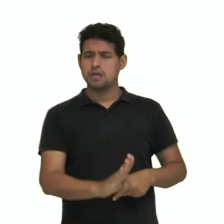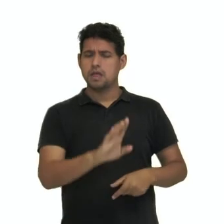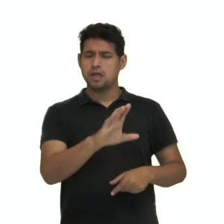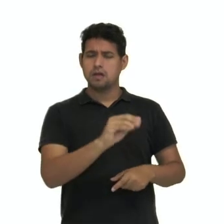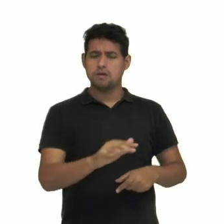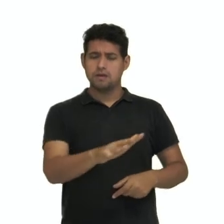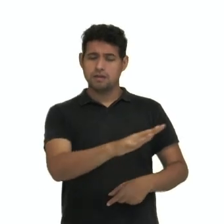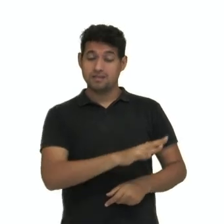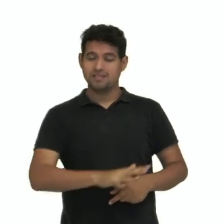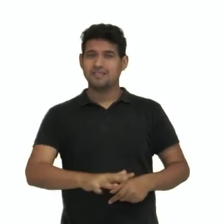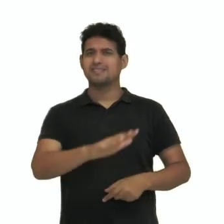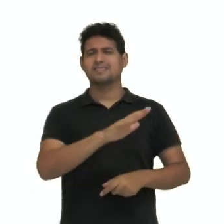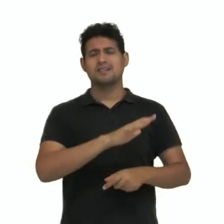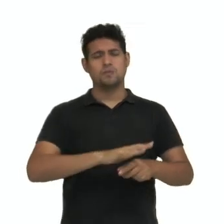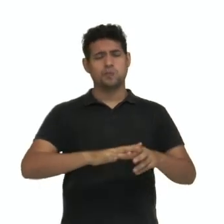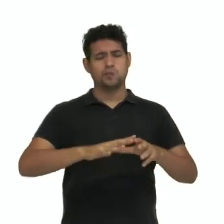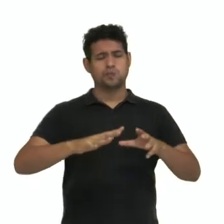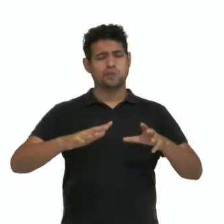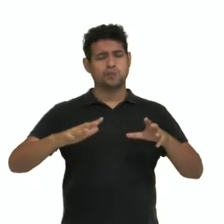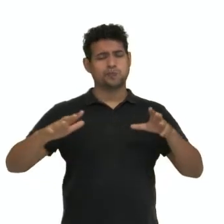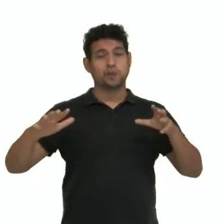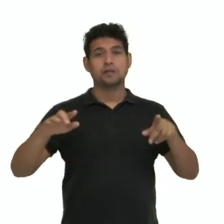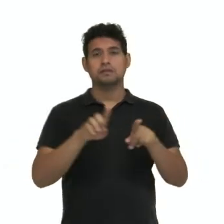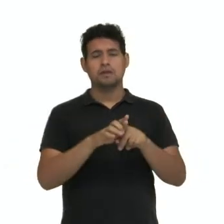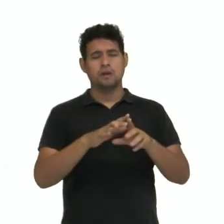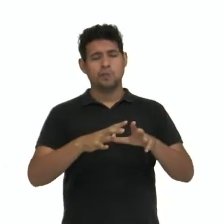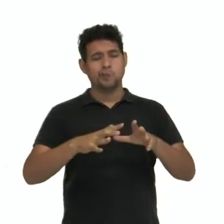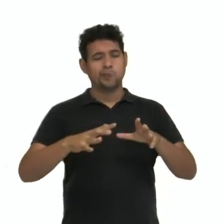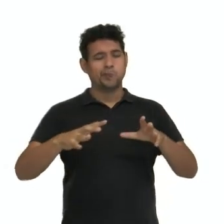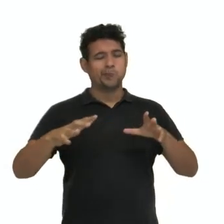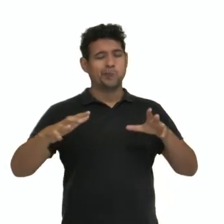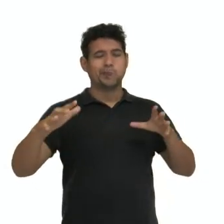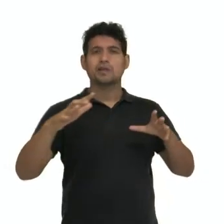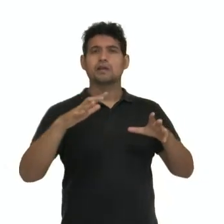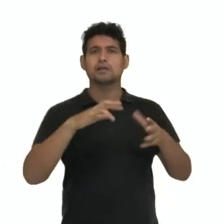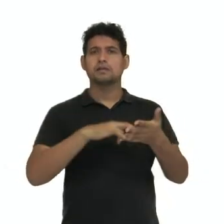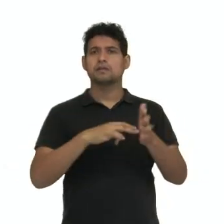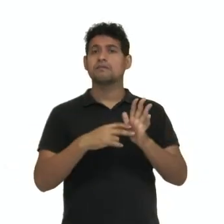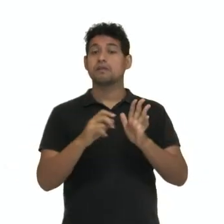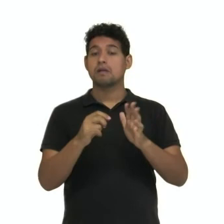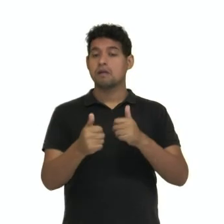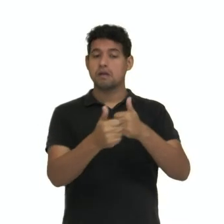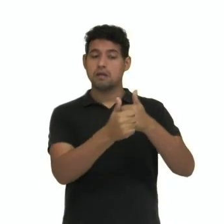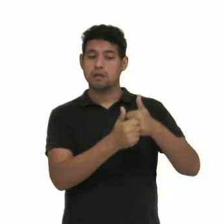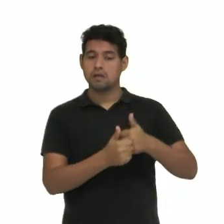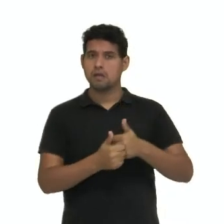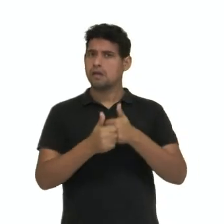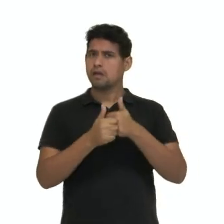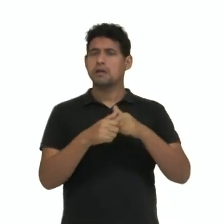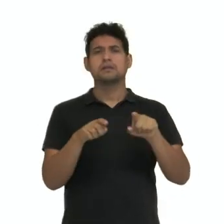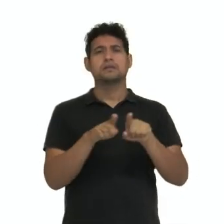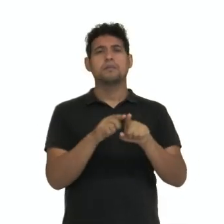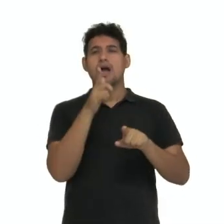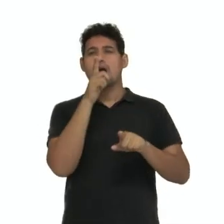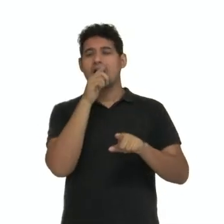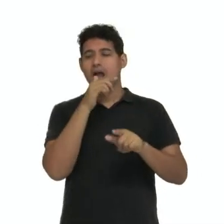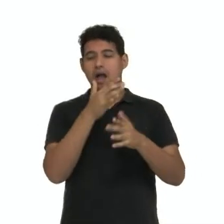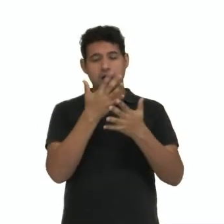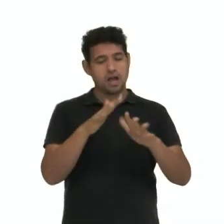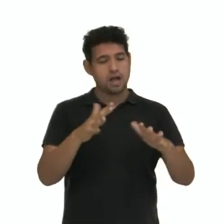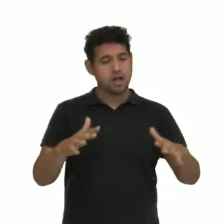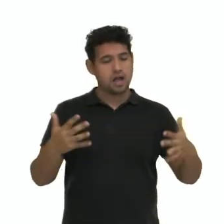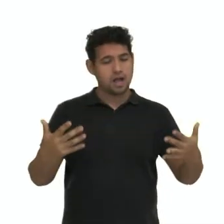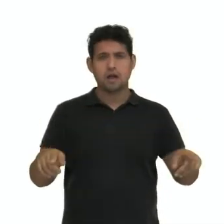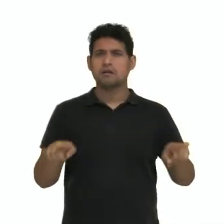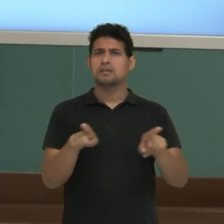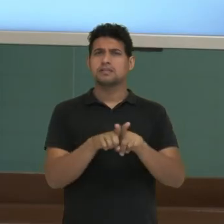território extremamente amplo. Esta amplitude, ela se permeia tanto na questão aquática, pelo